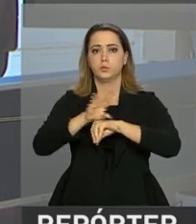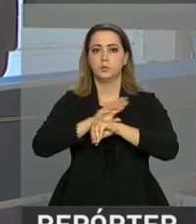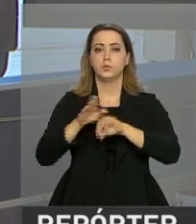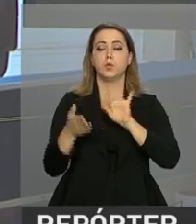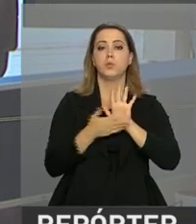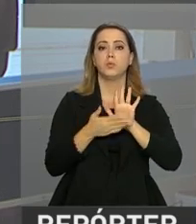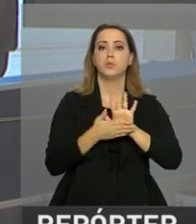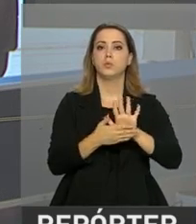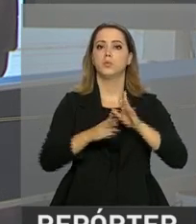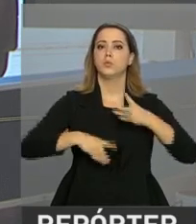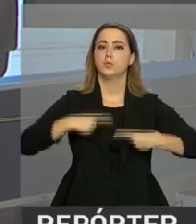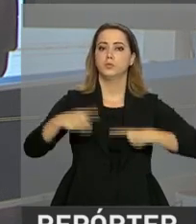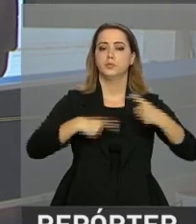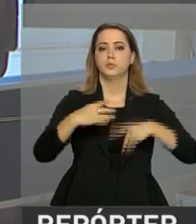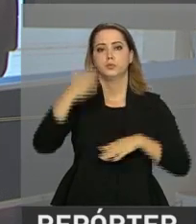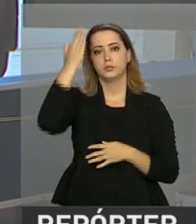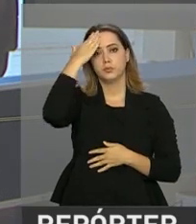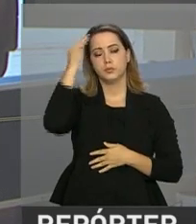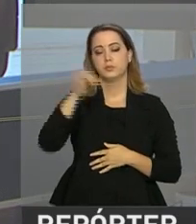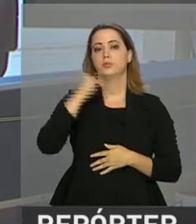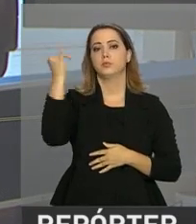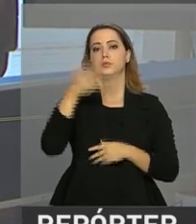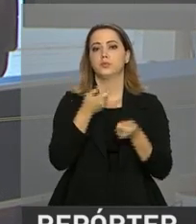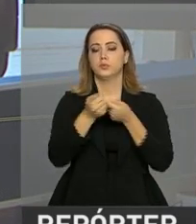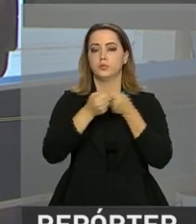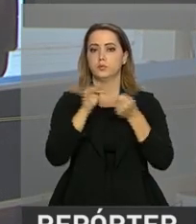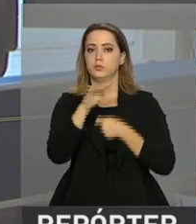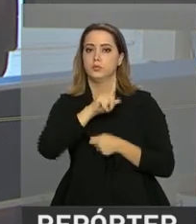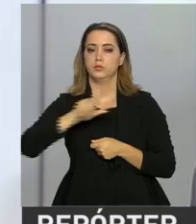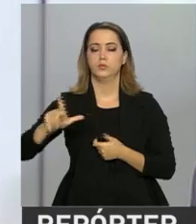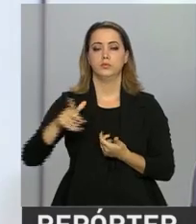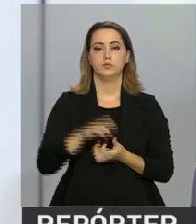que os políticos sabem a importância do ajuste fiscal.